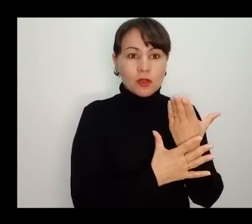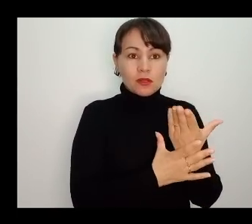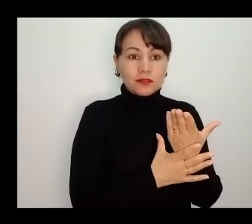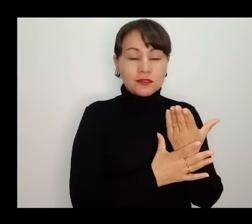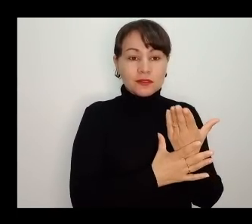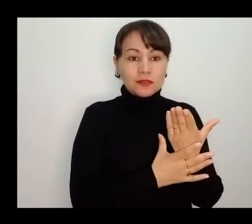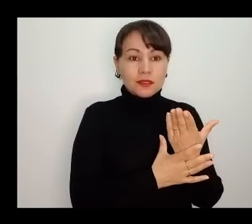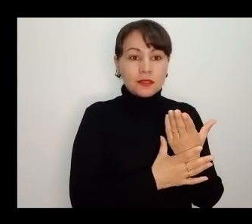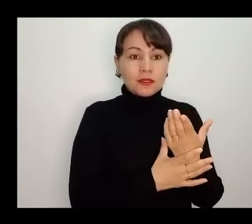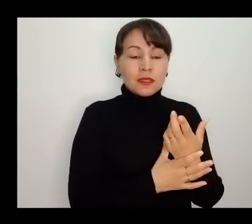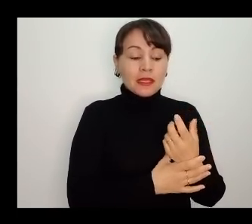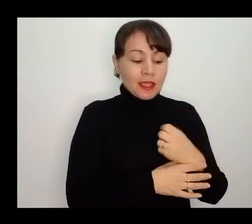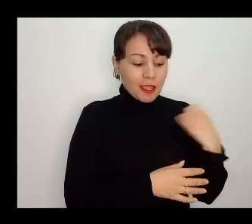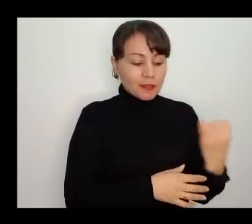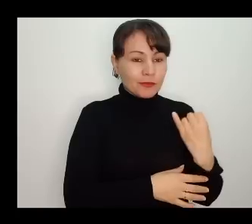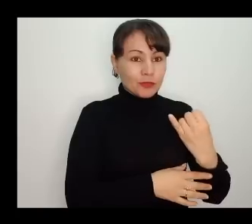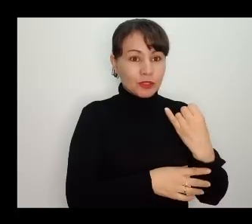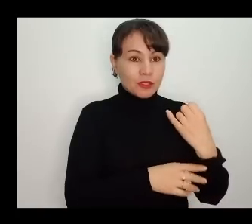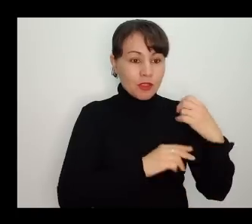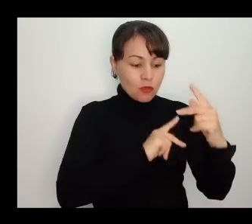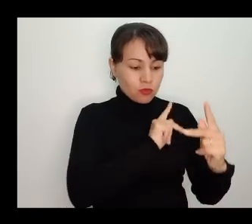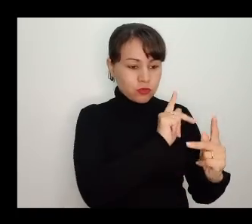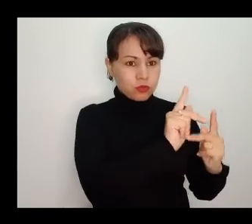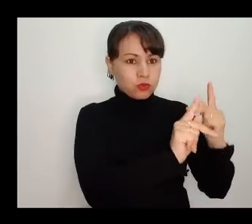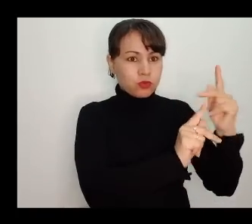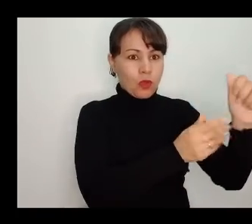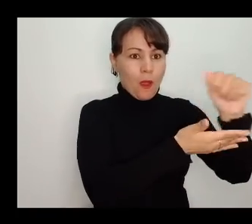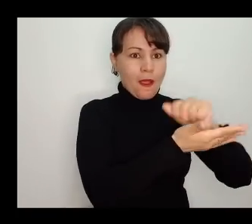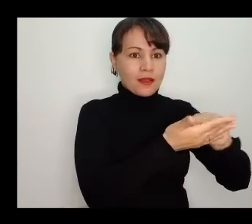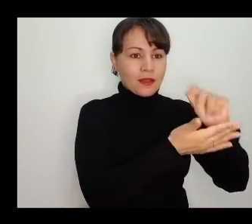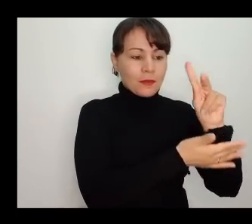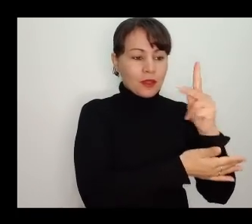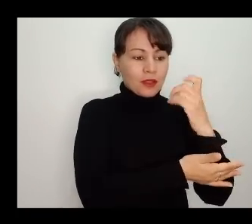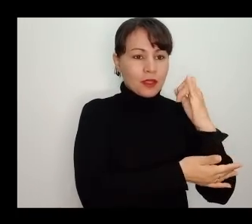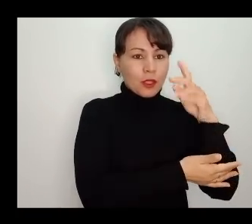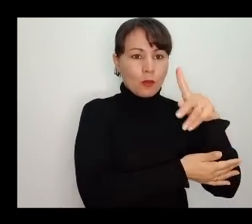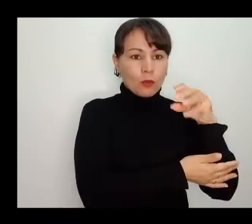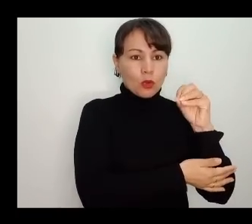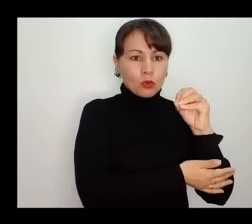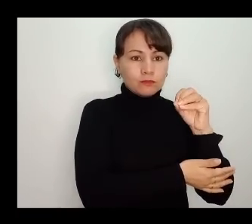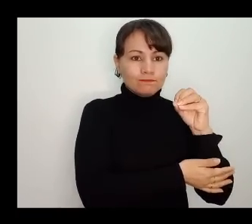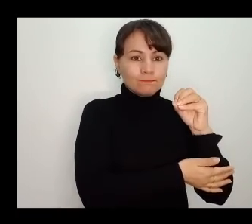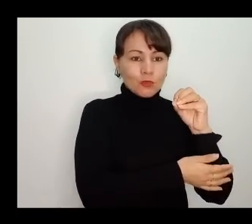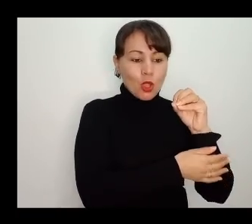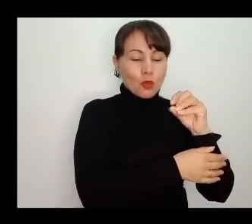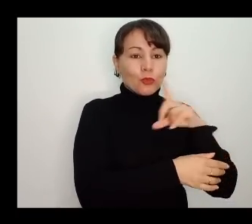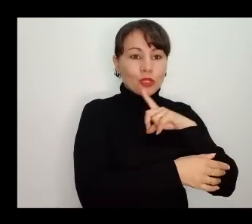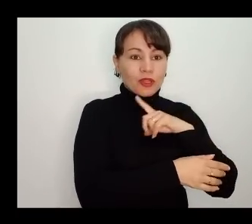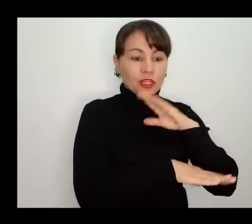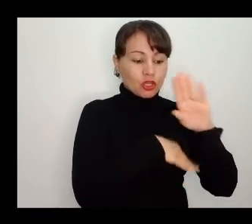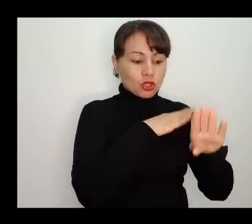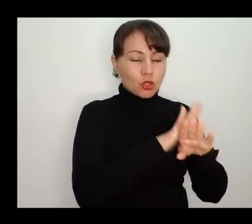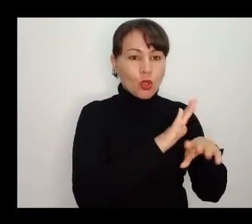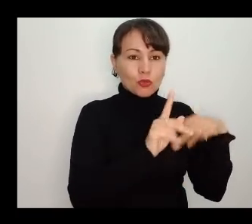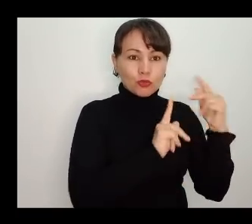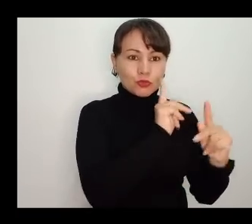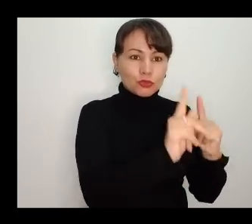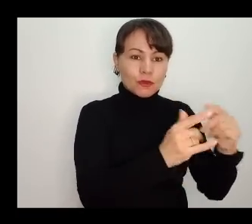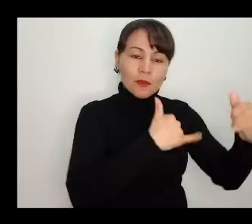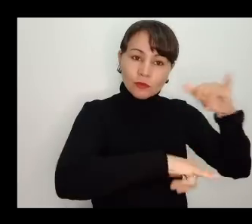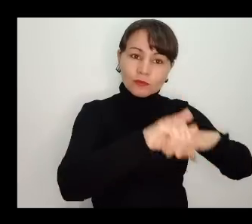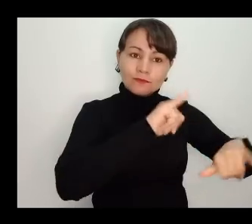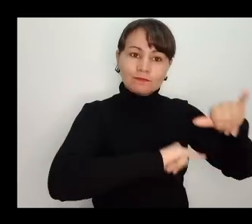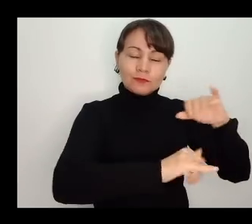é necessário passar por essa região chamada hipocampo, porque é ali onde tem todo um